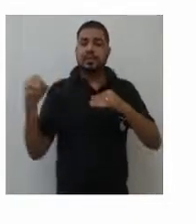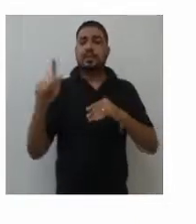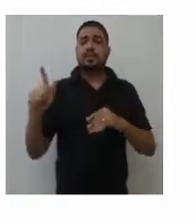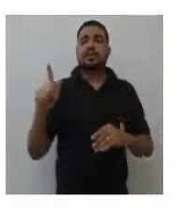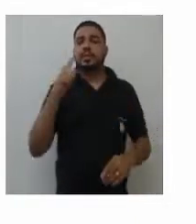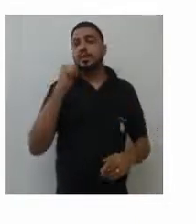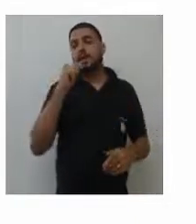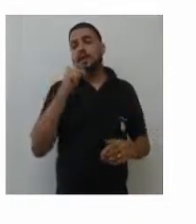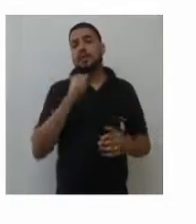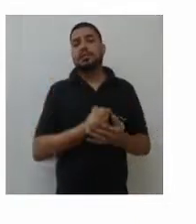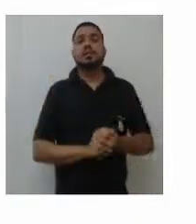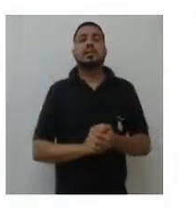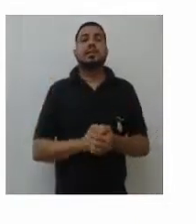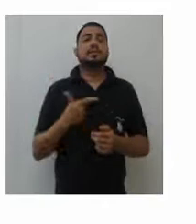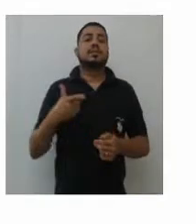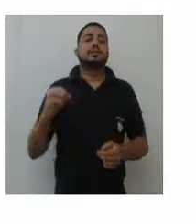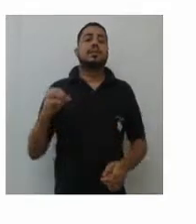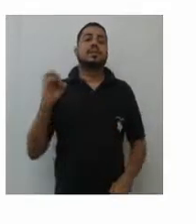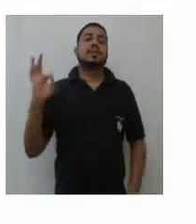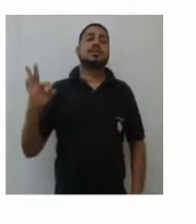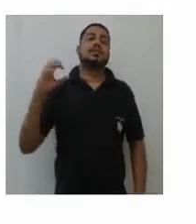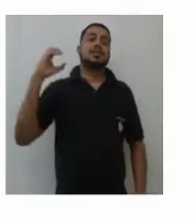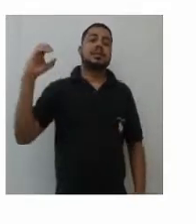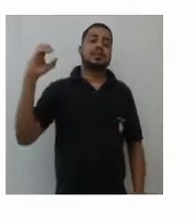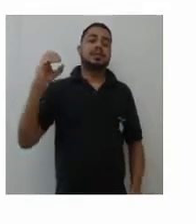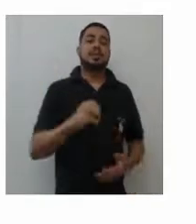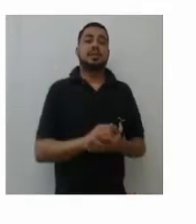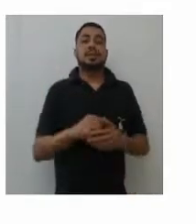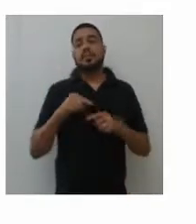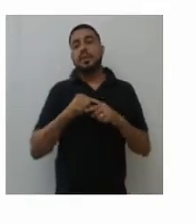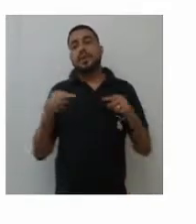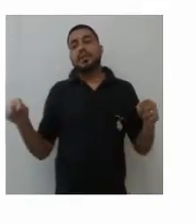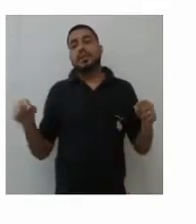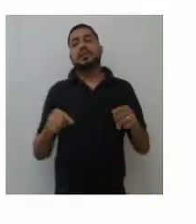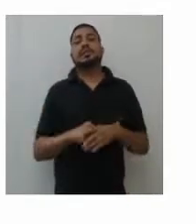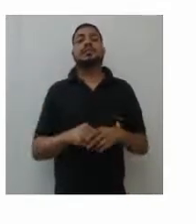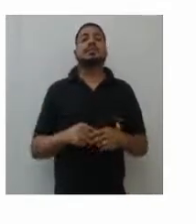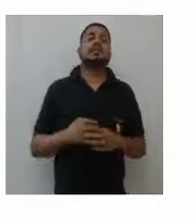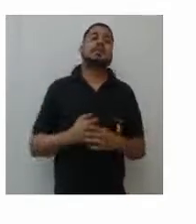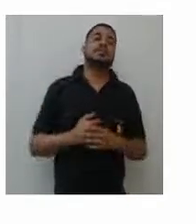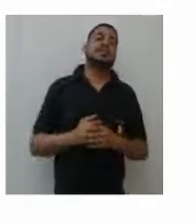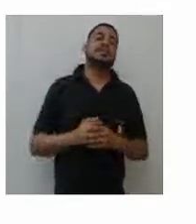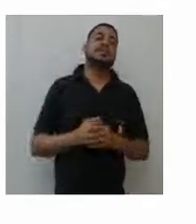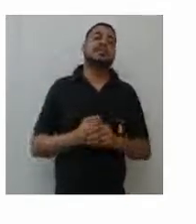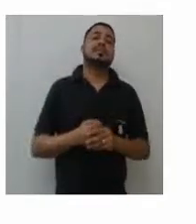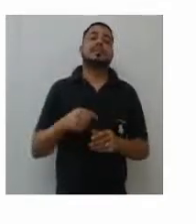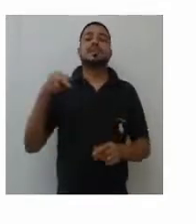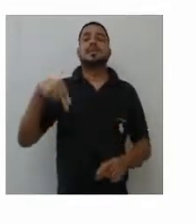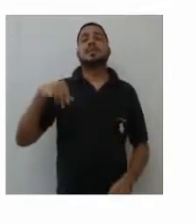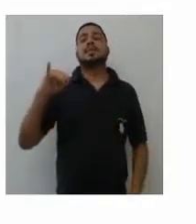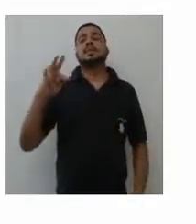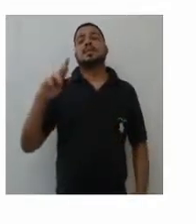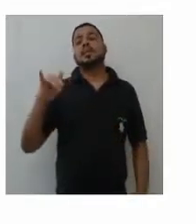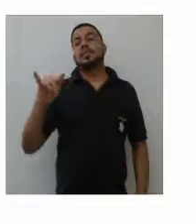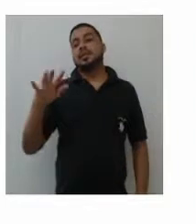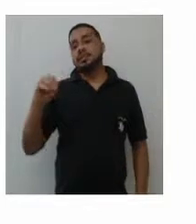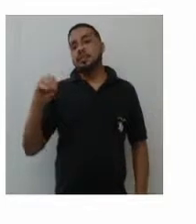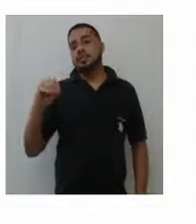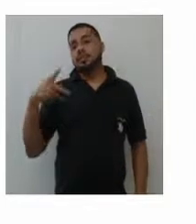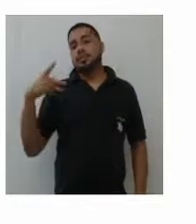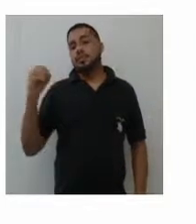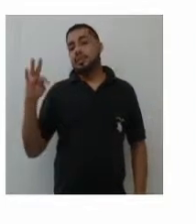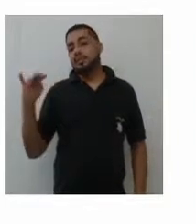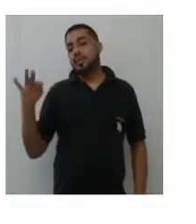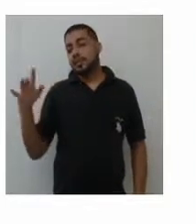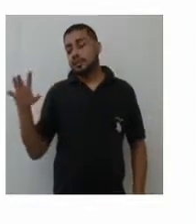graus Celsius. Muita observação. A barrinha significa dissolvidos em. Nitrato de potássio. São 30